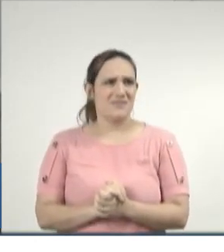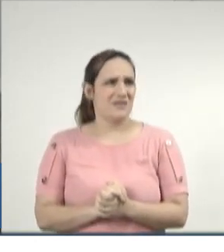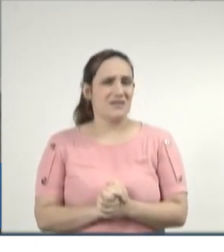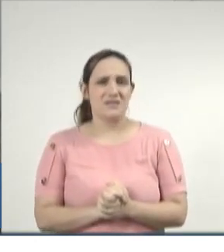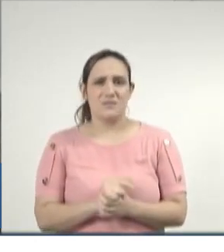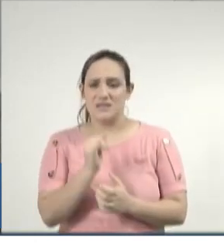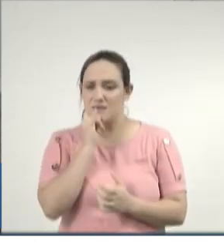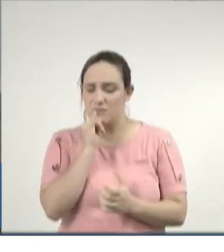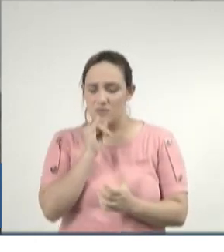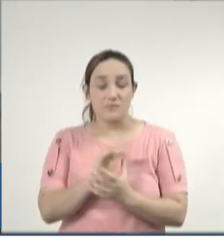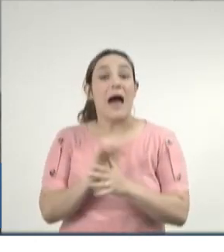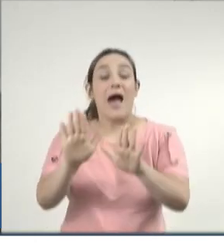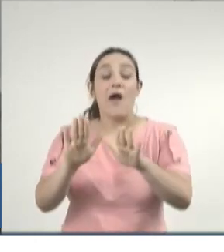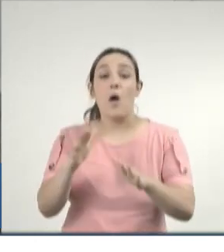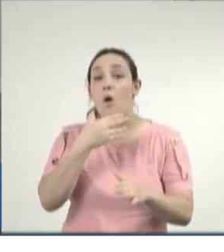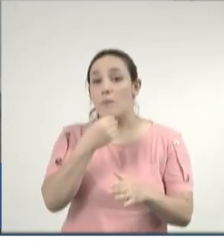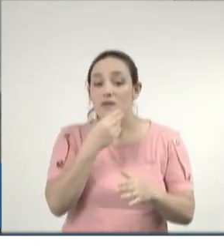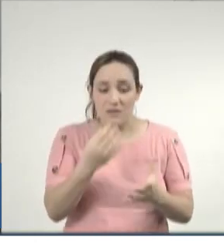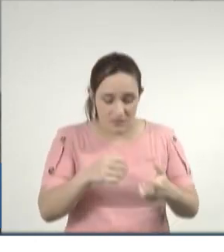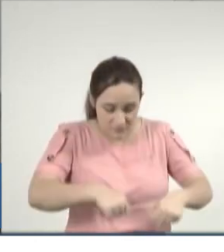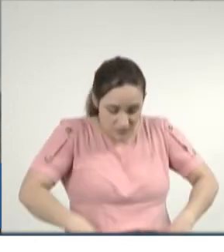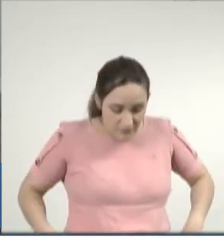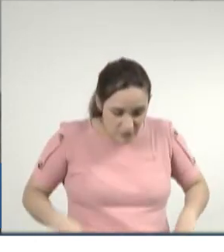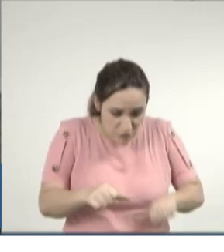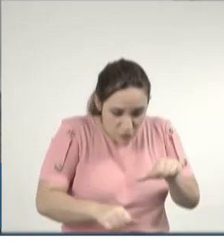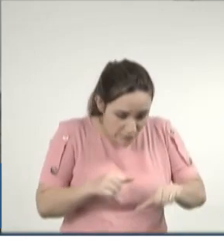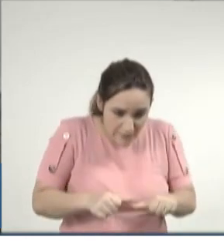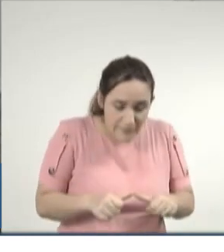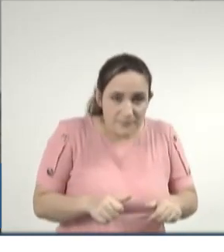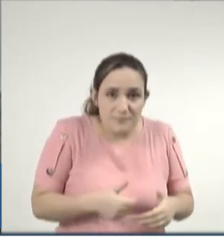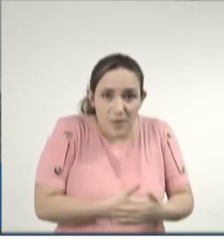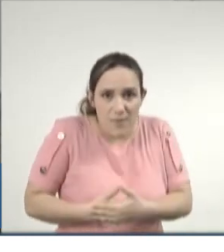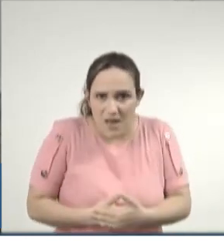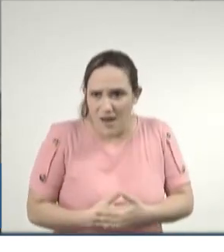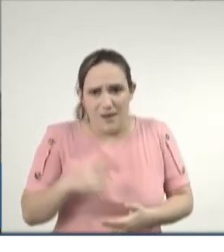deixa. A gente assume tudo. Não é assim, gente, que a gente faz?